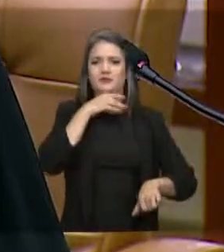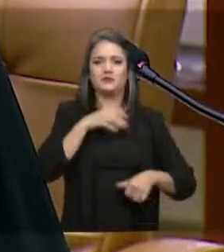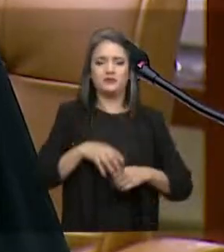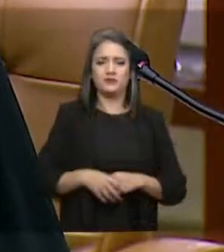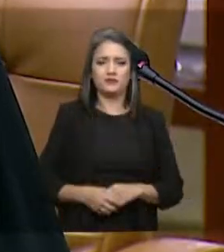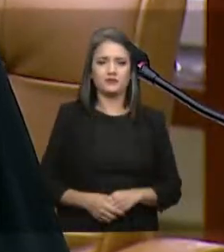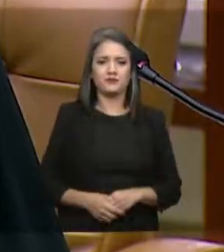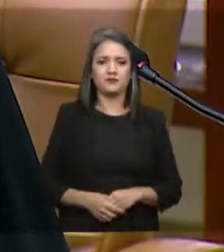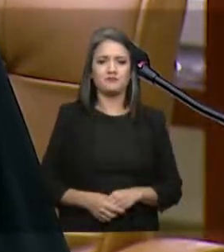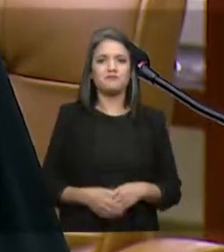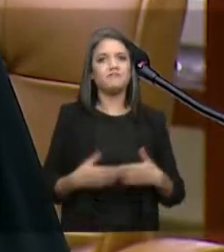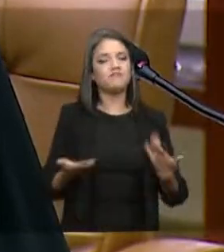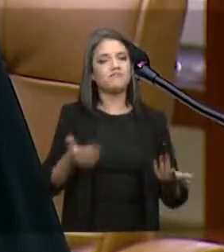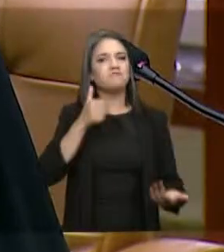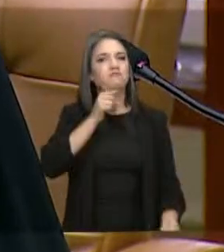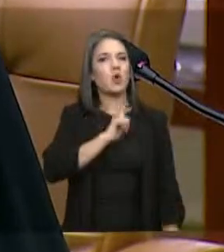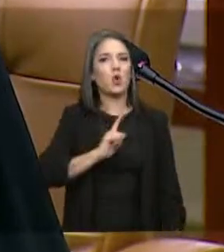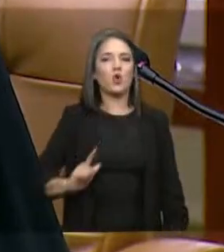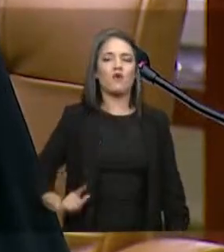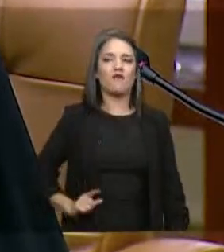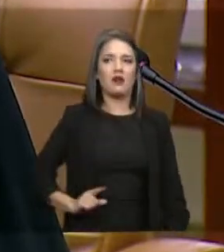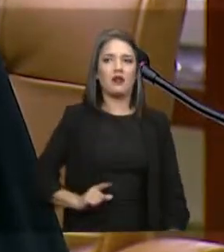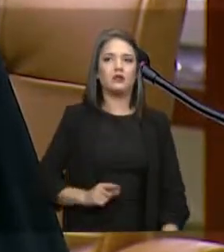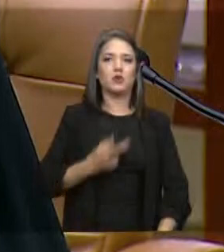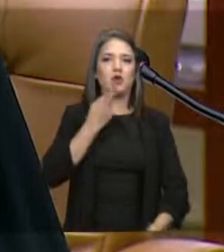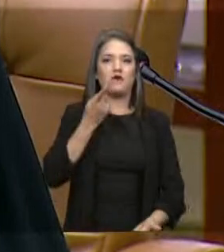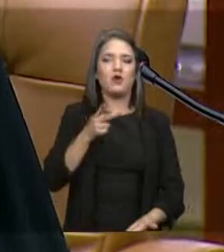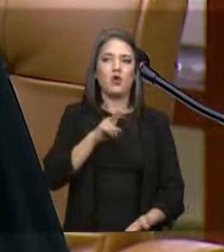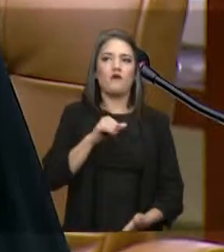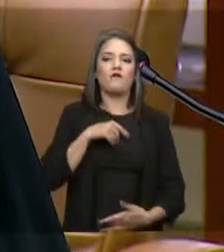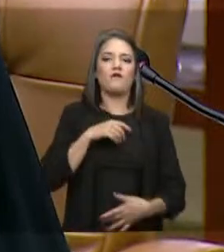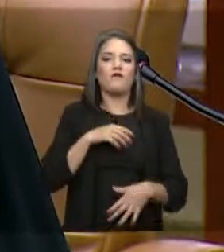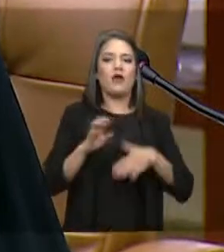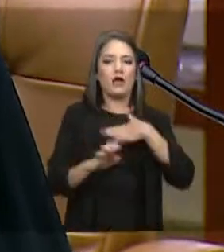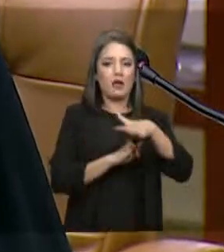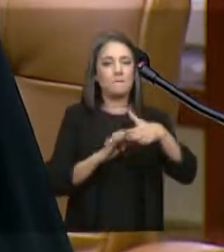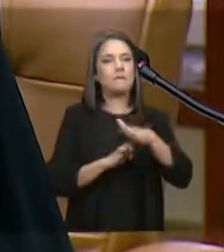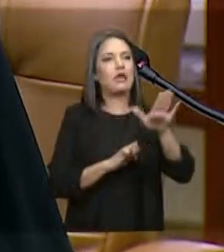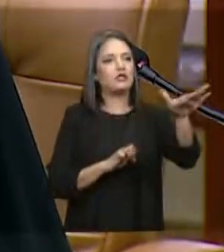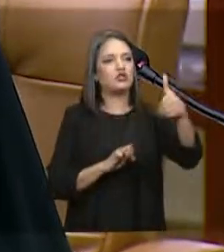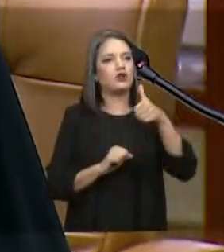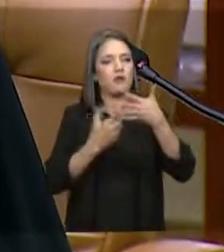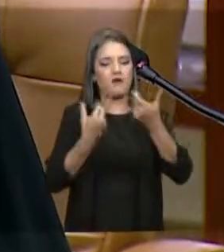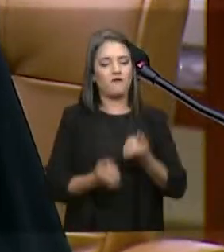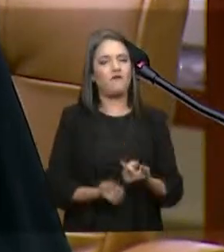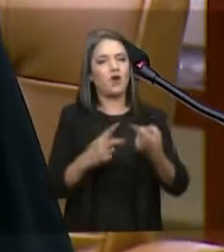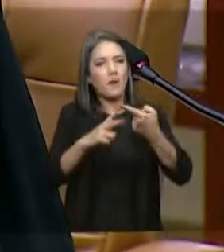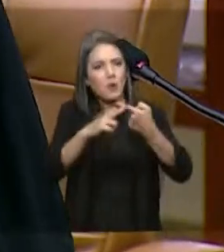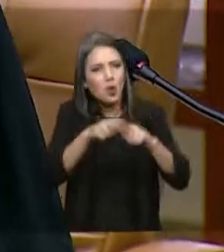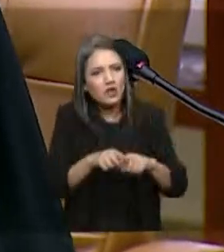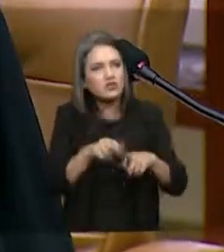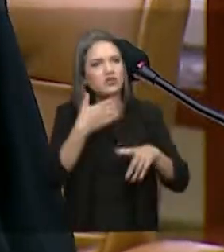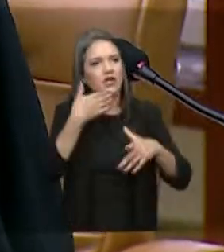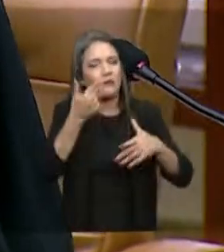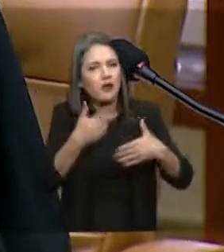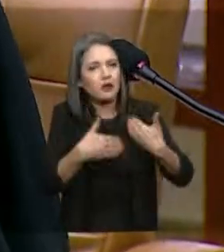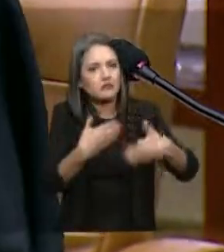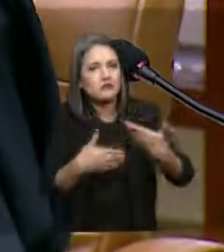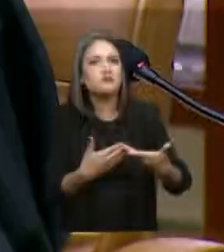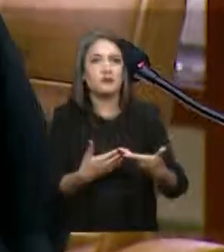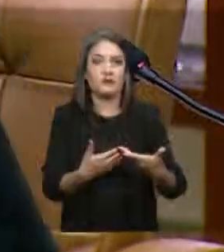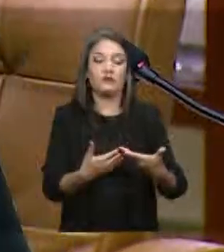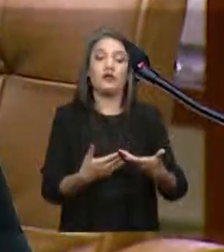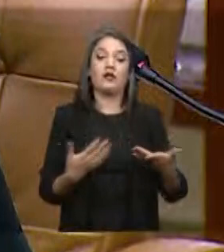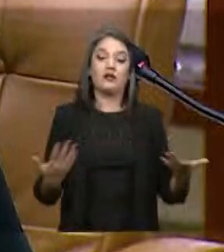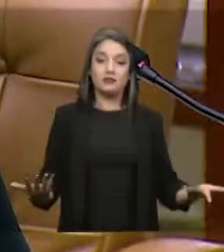e a Governador se comprometeu a chamar a empresa e regularizar mas já todo o esforço é aqui fica